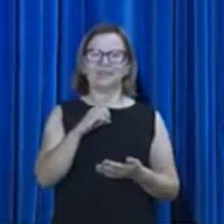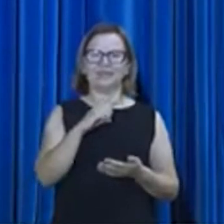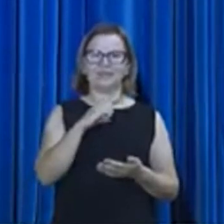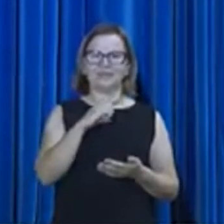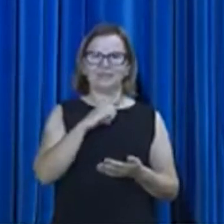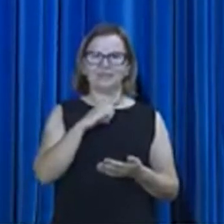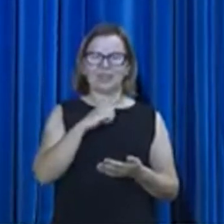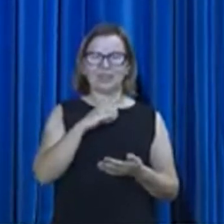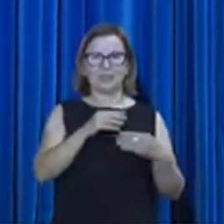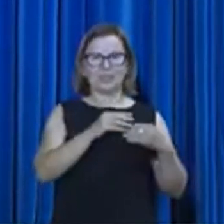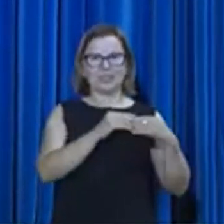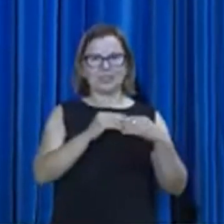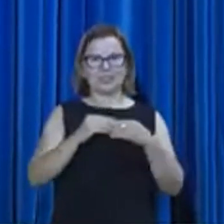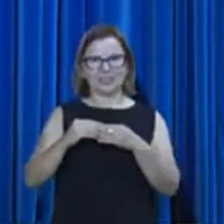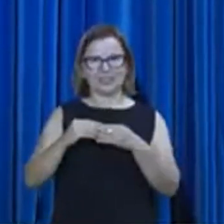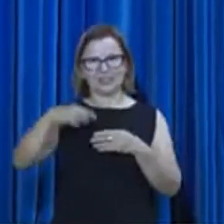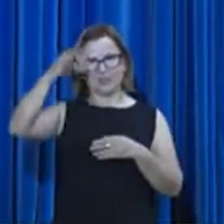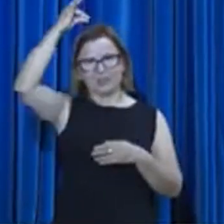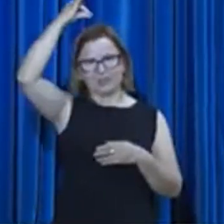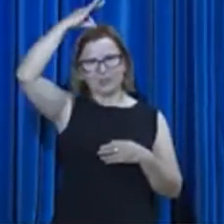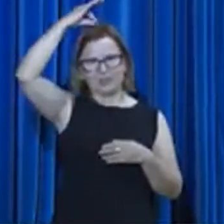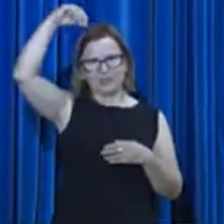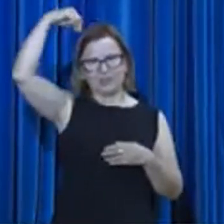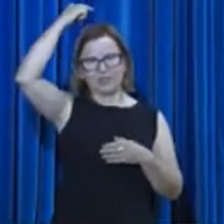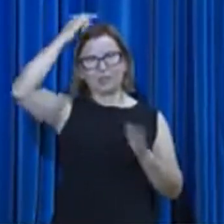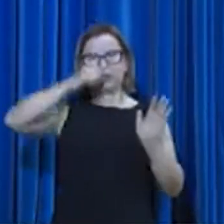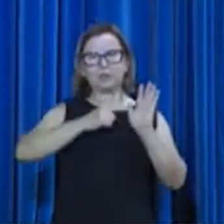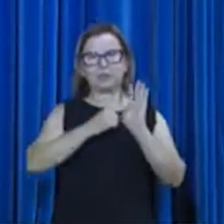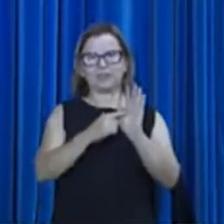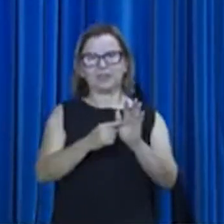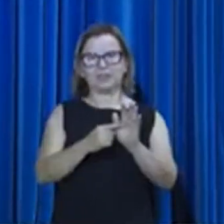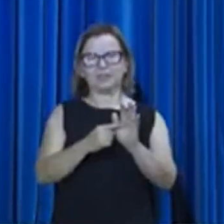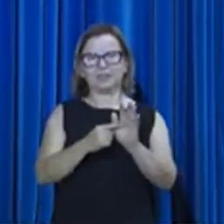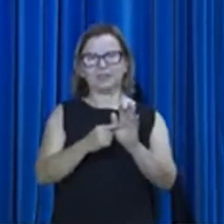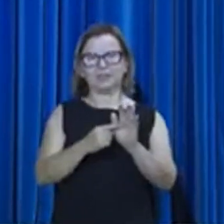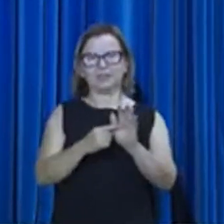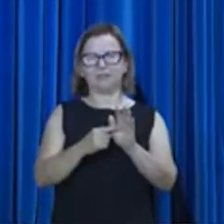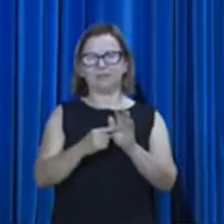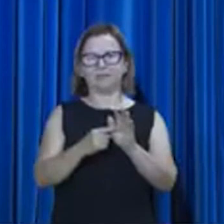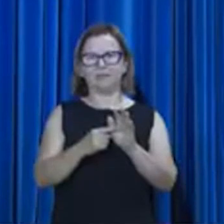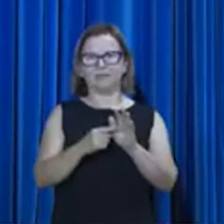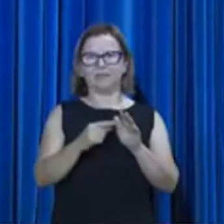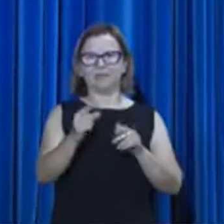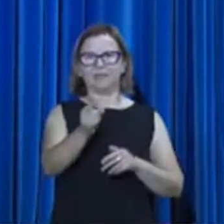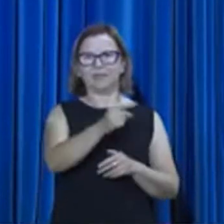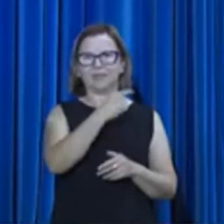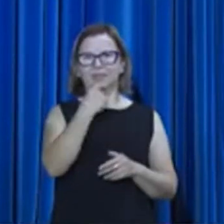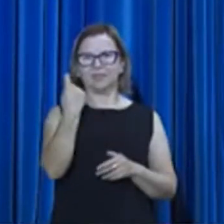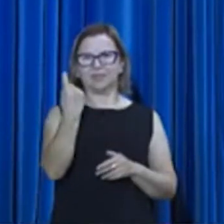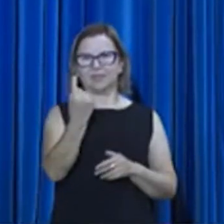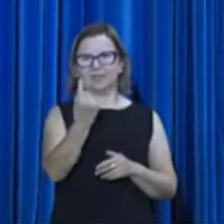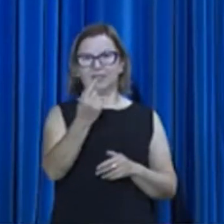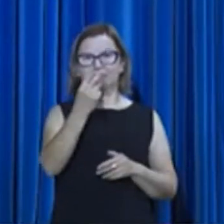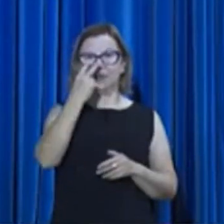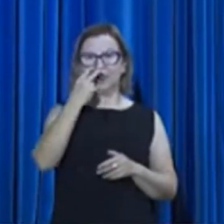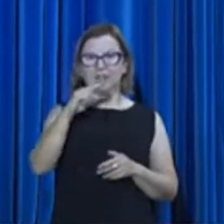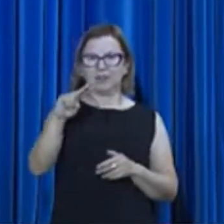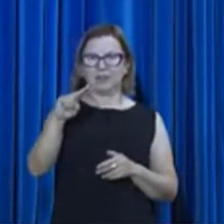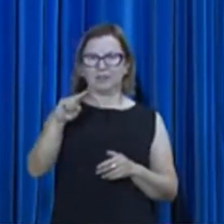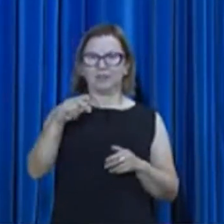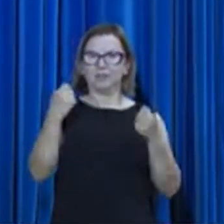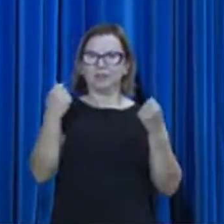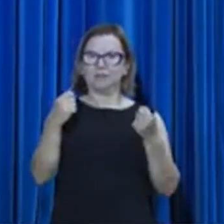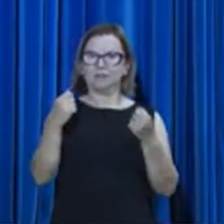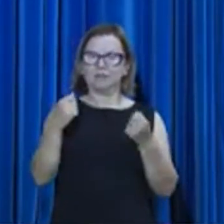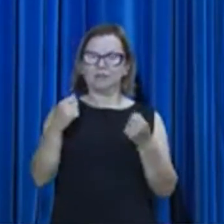na direção do Espírito Santo, mostrando que o nosso olhar precisa estar na palavra de Deus, na revelação da